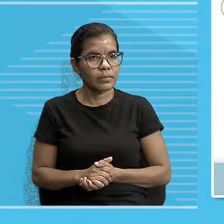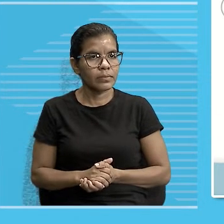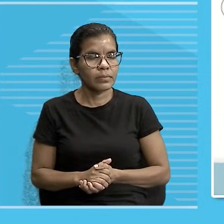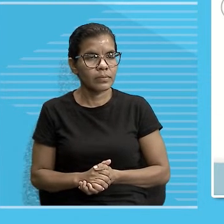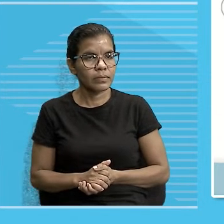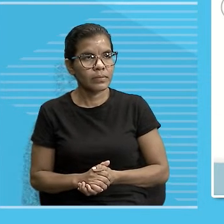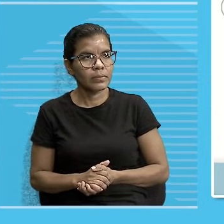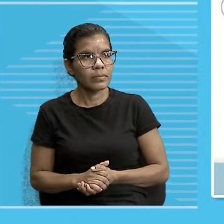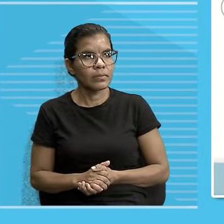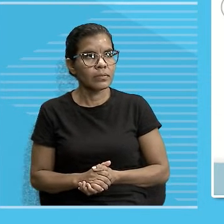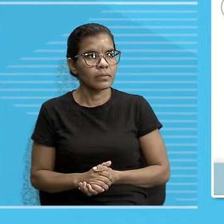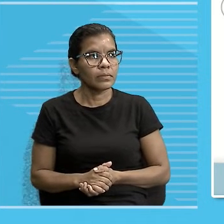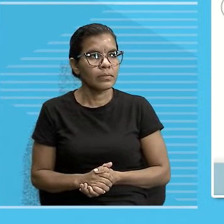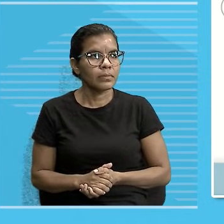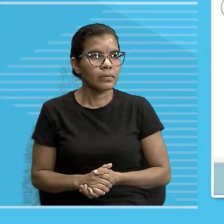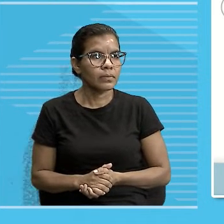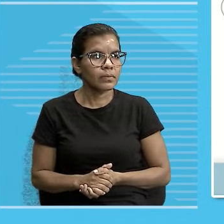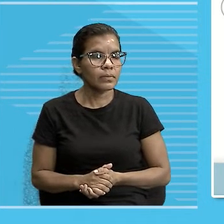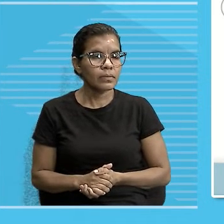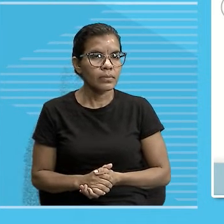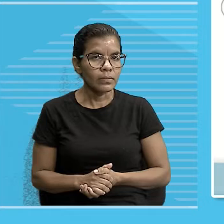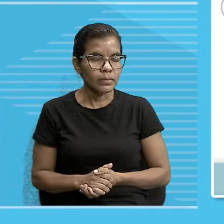Fahrenheit.